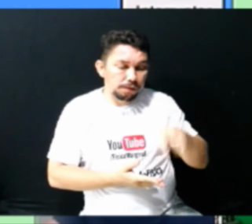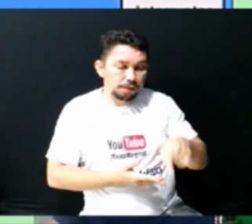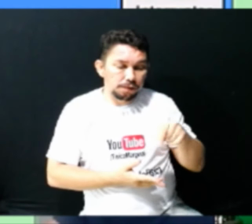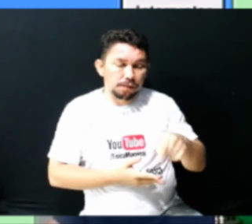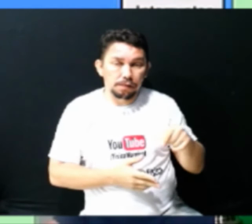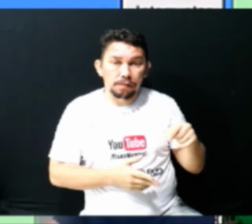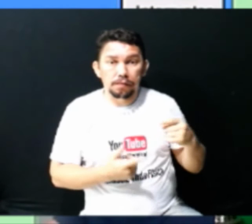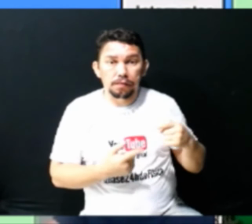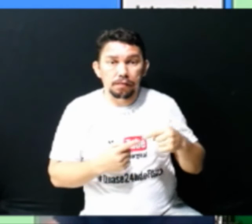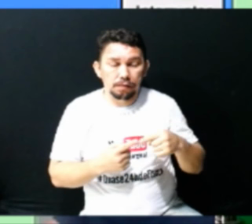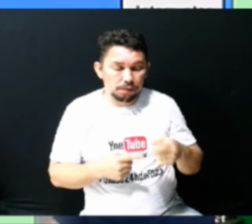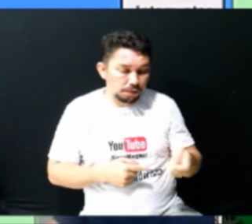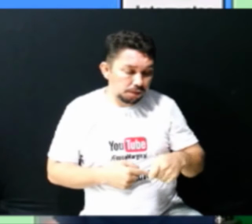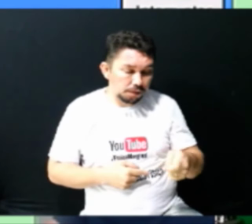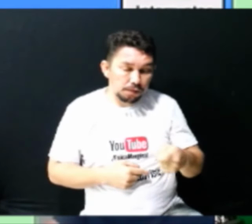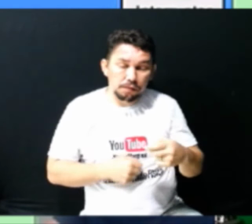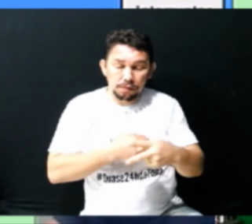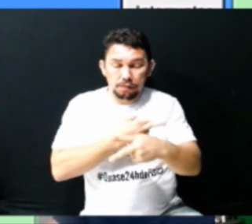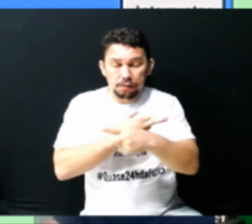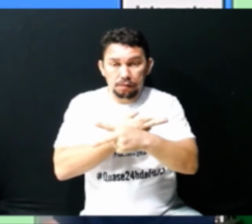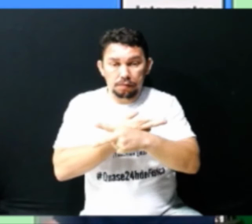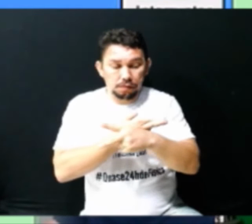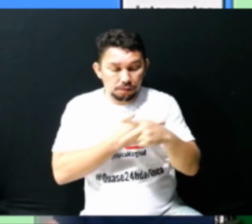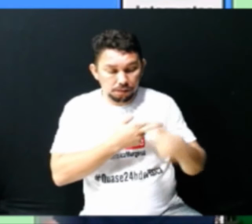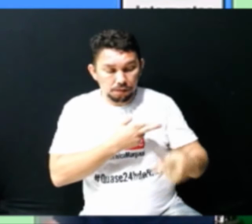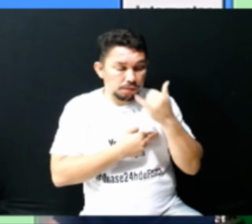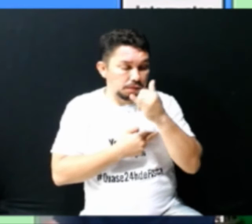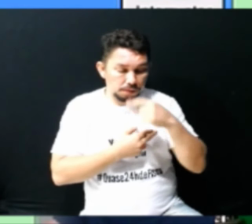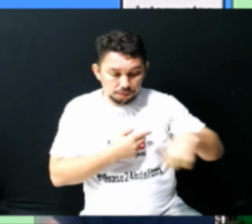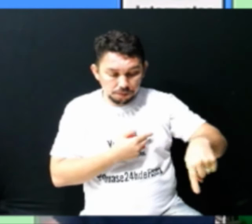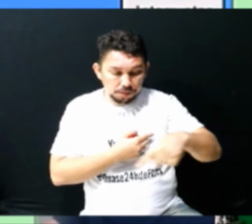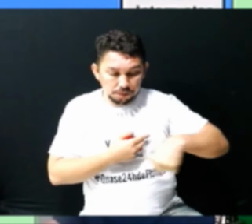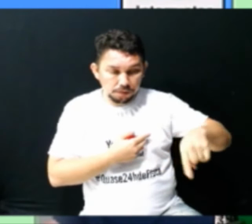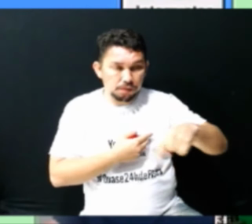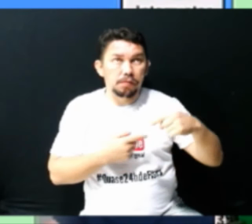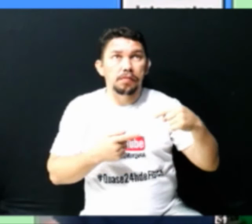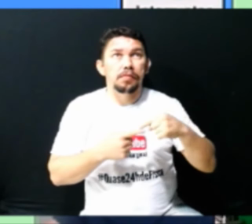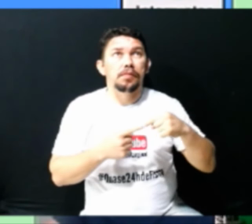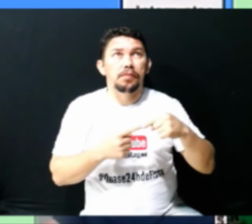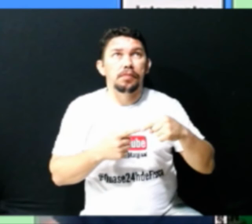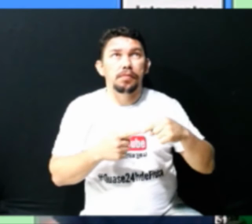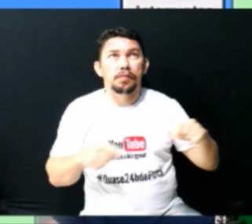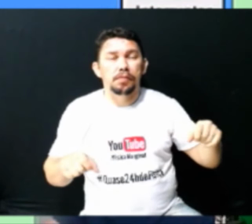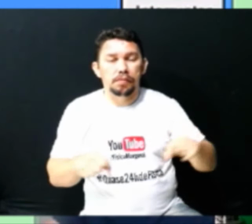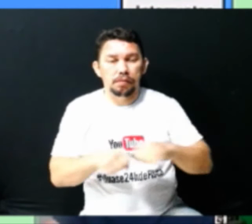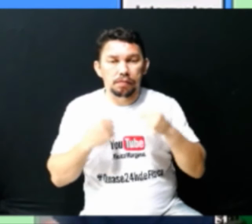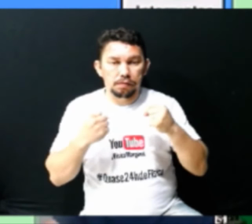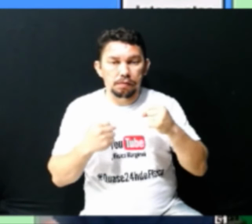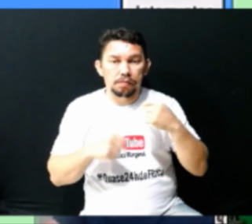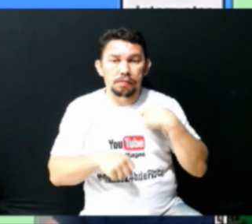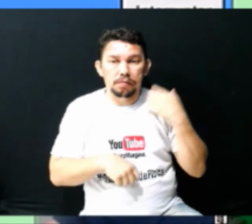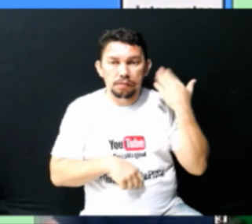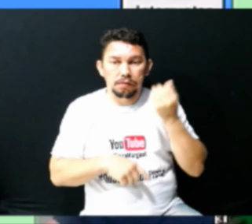resistência é muito baixa, toda a corrente do circuito vai passar pelo amperímetro. Os alunos, quando eu dava aula de